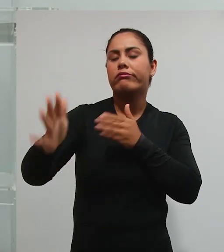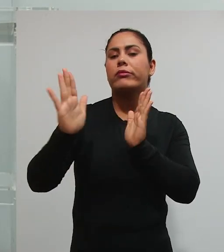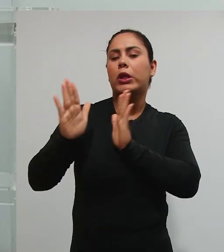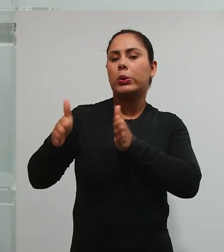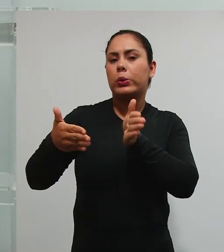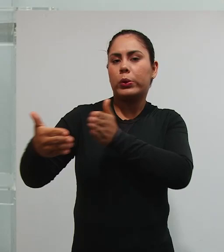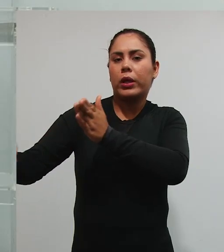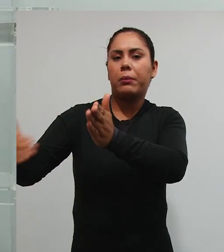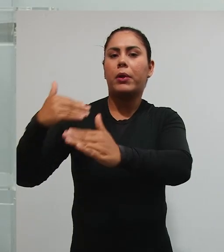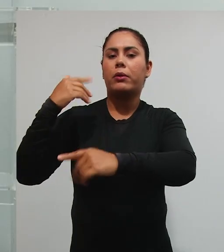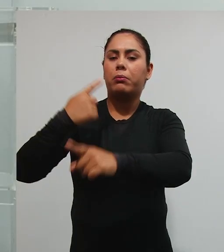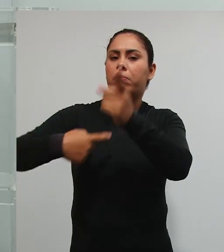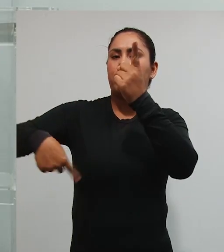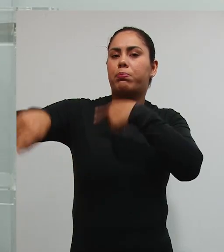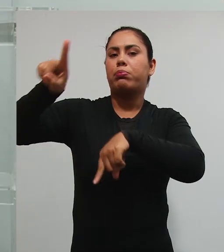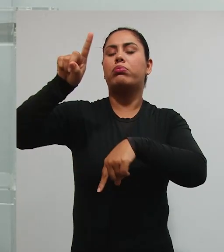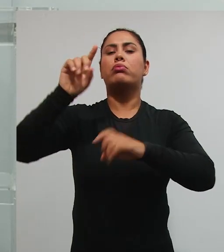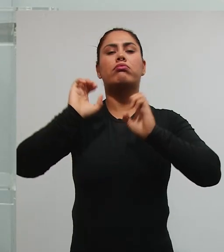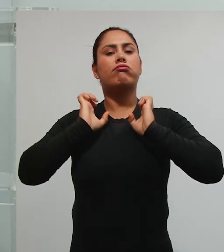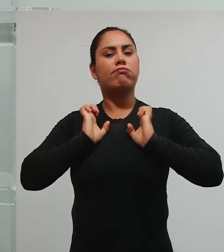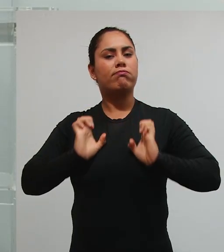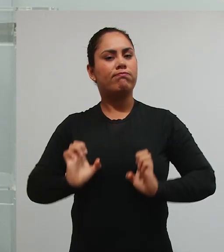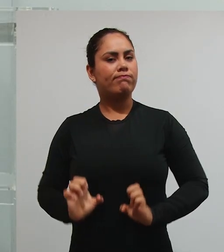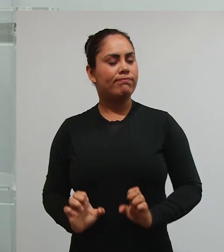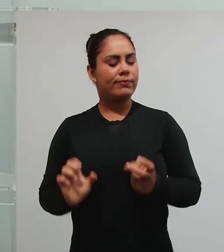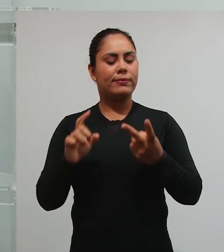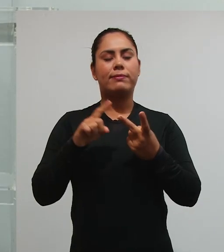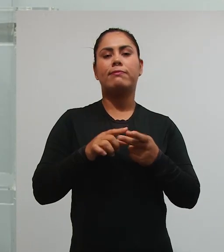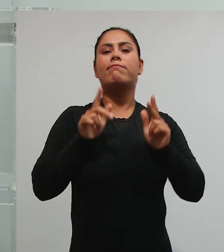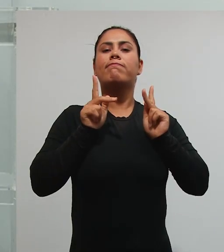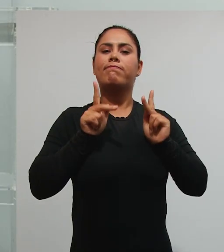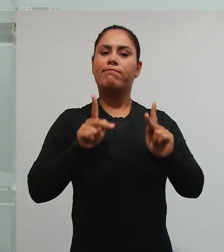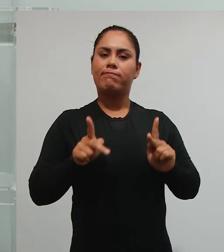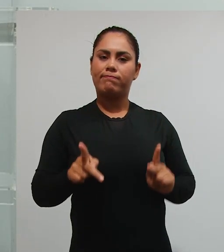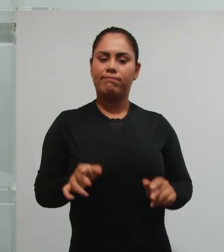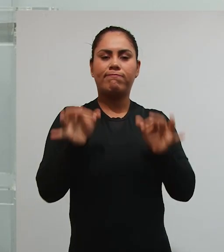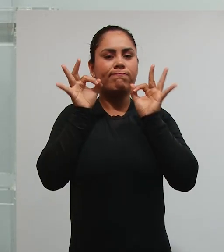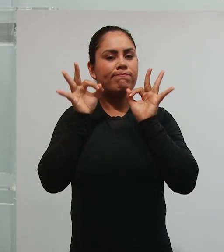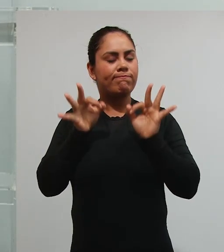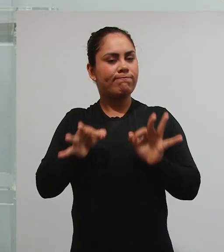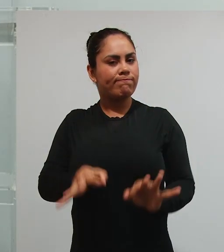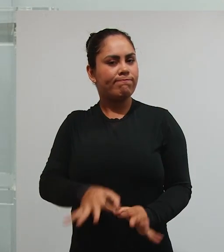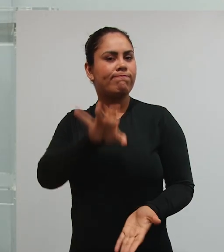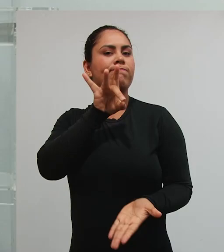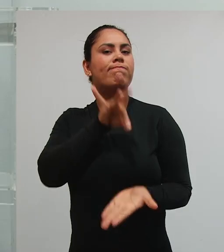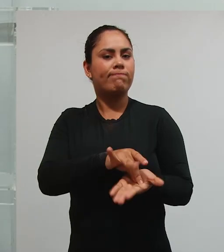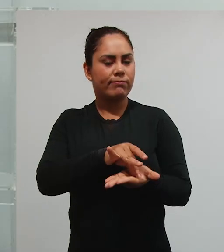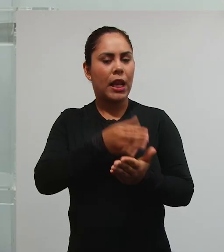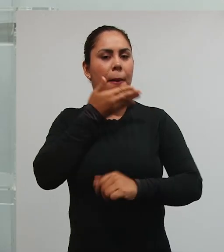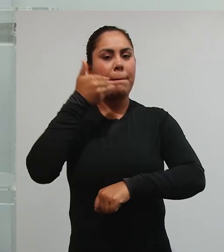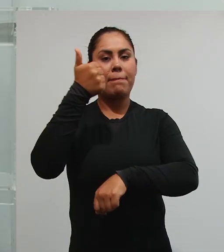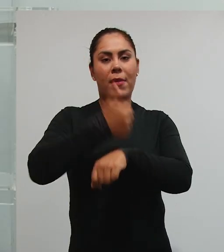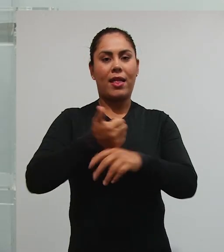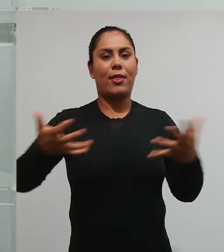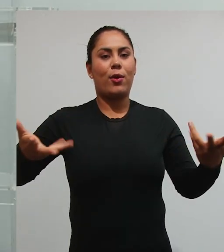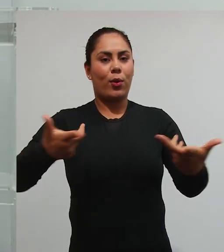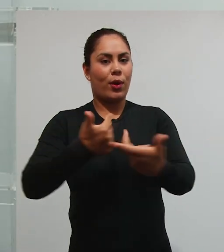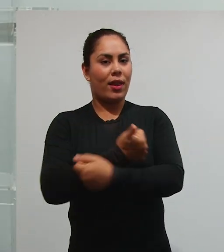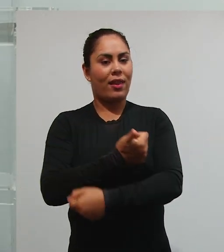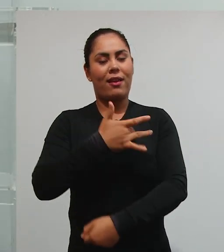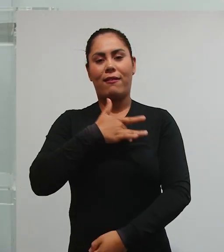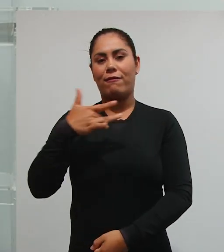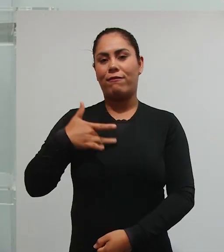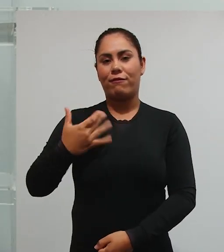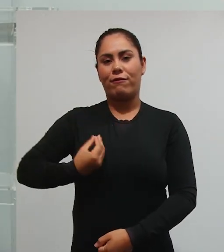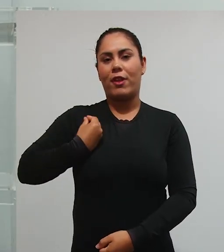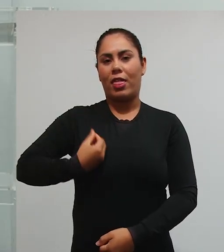construir a sua história de modo mais ético, mais justo, de modo a melhorar a qualidade de